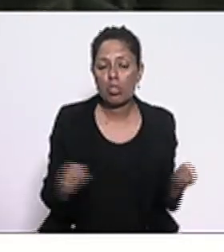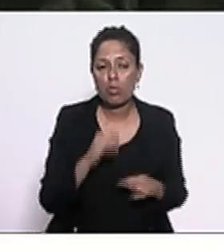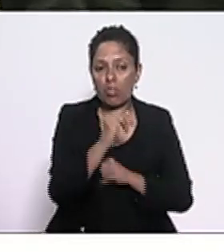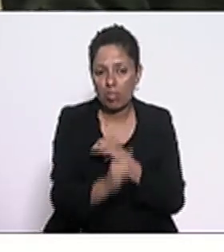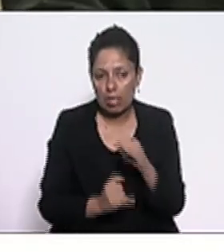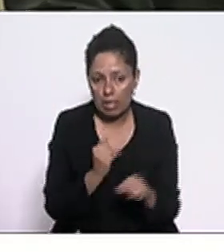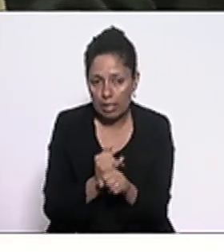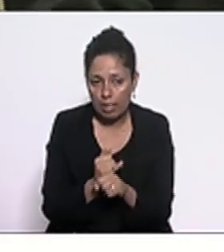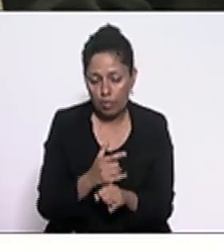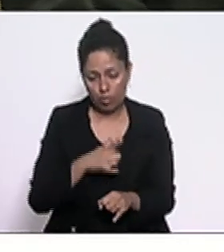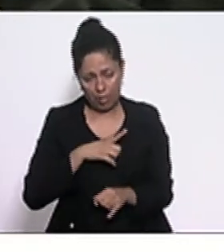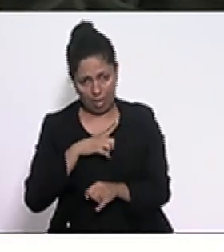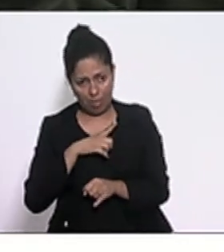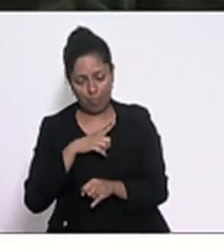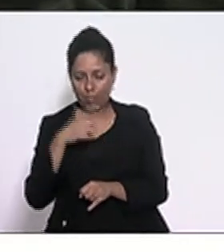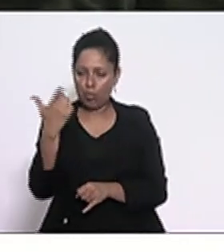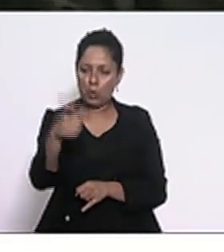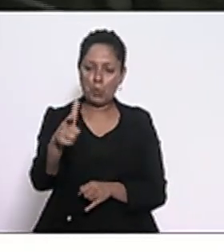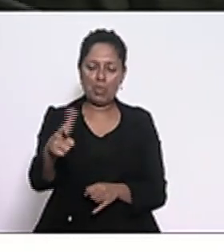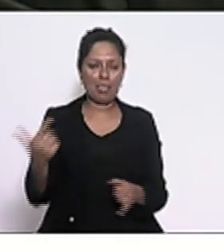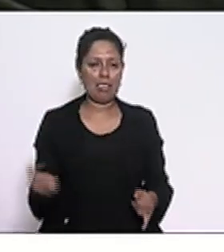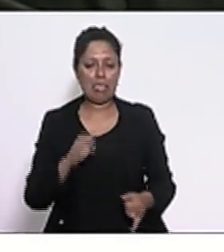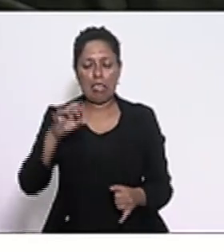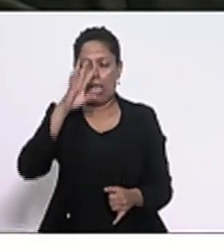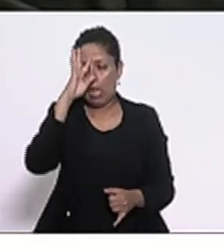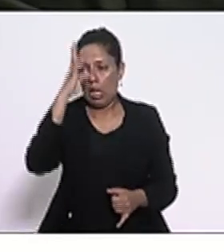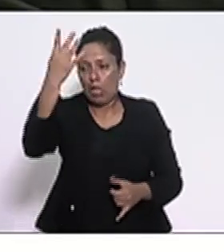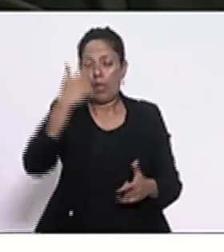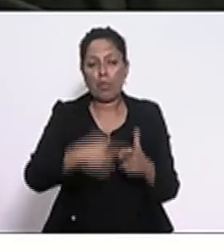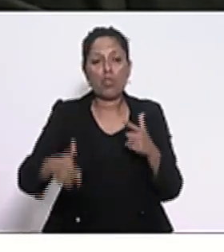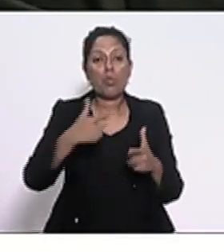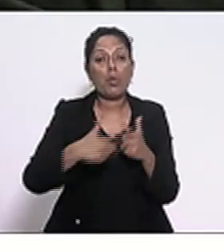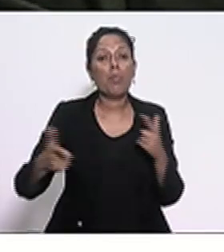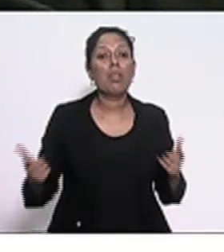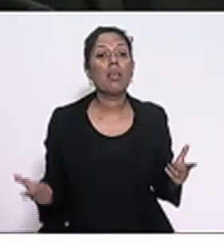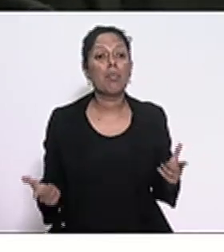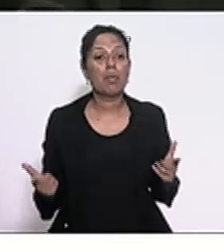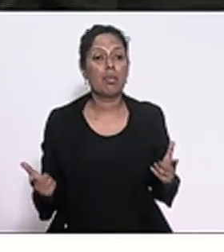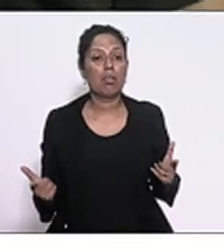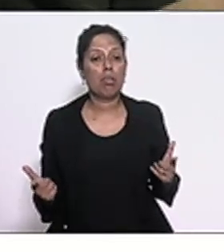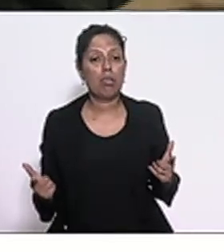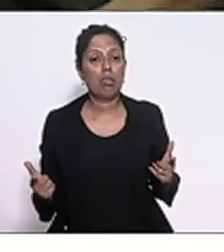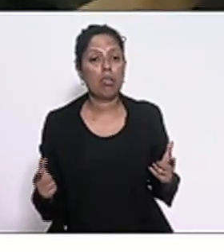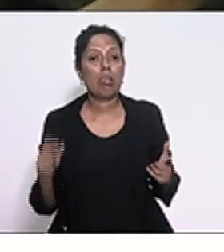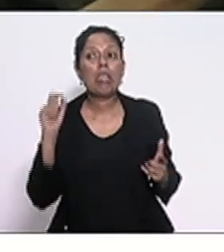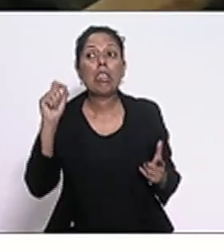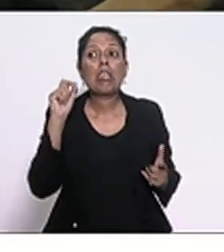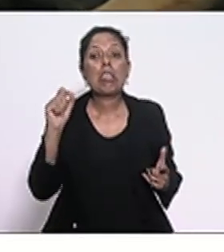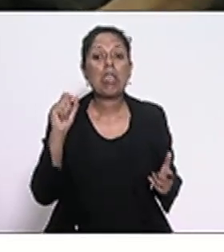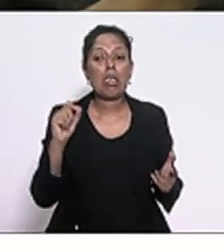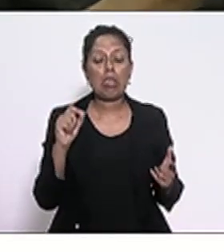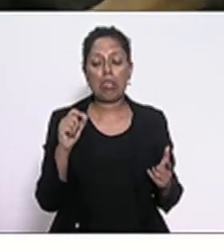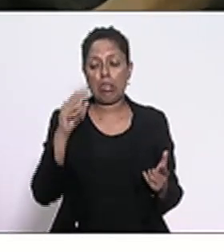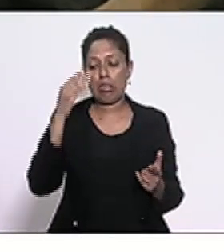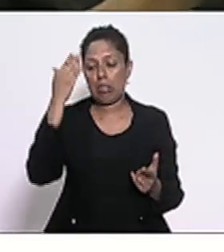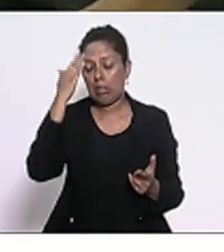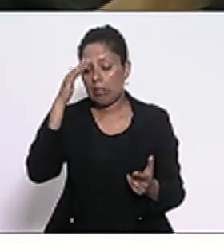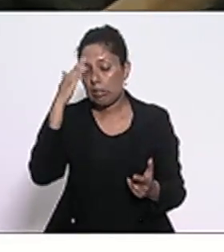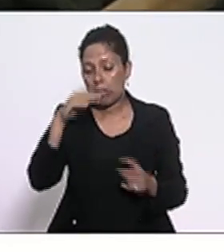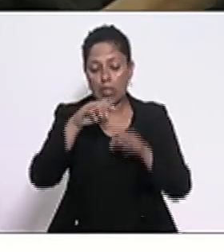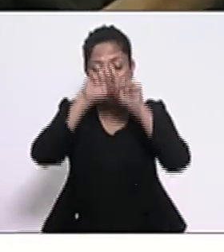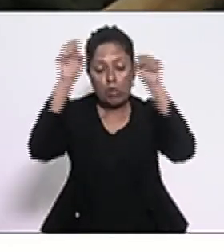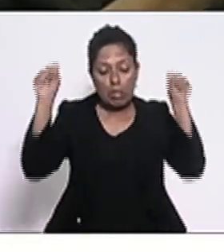De vez em quando dá uma pane, tem que procurar no mercado quem ainda está vivo, que entende de mainframe, para